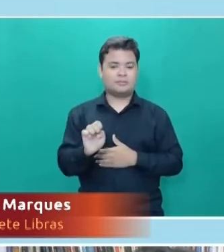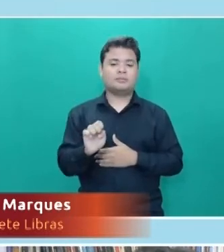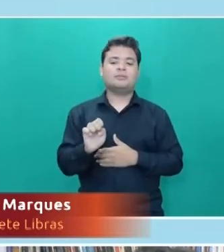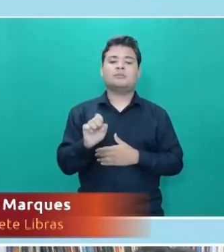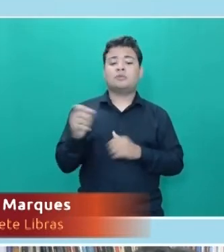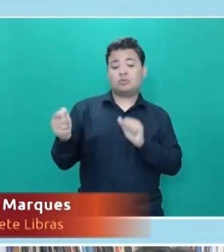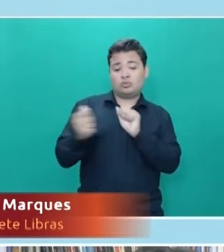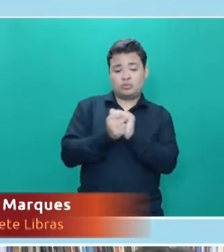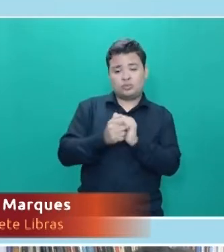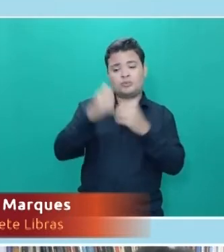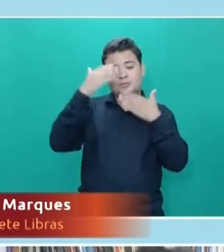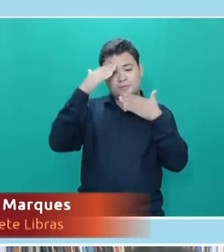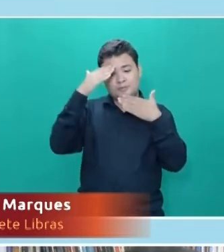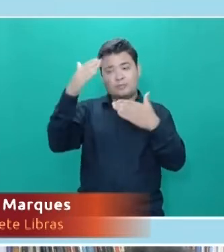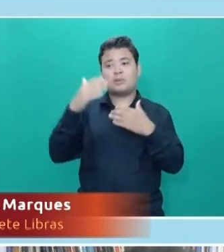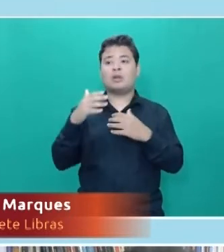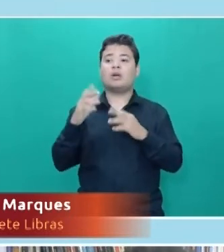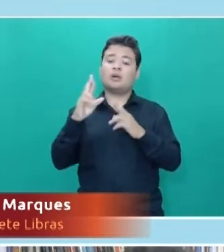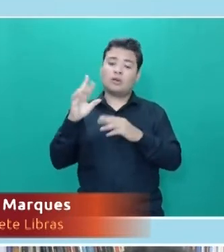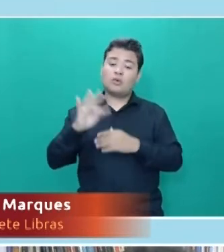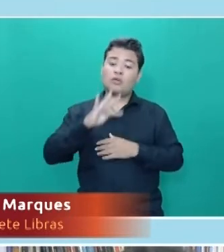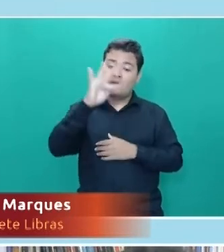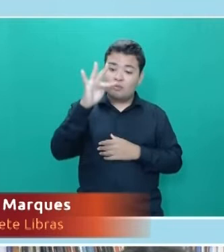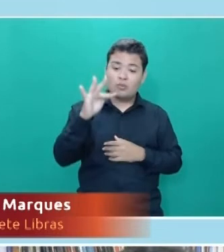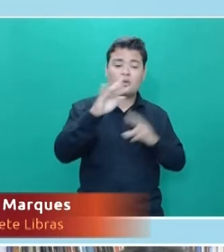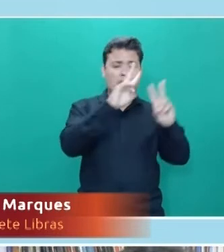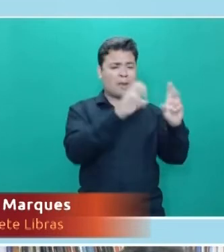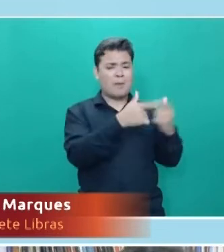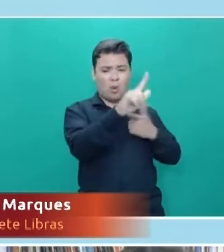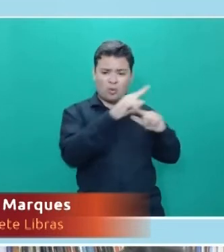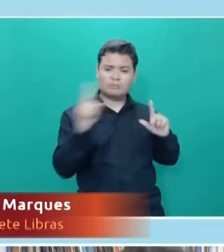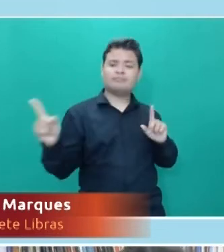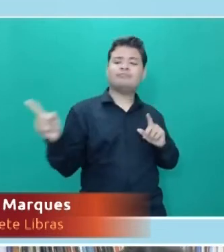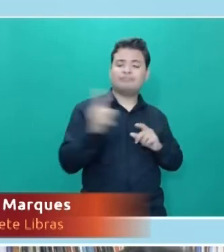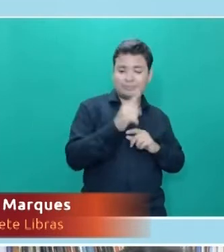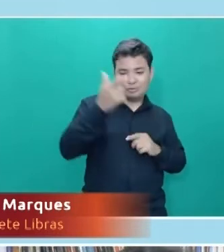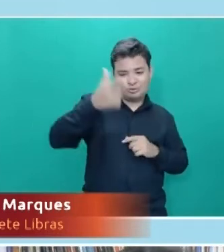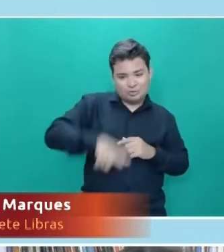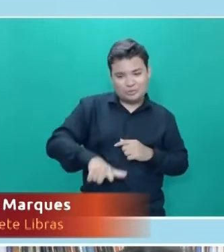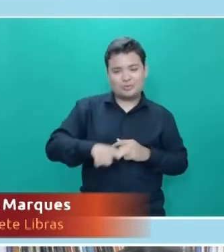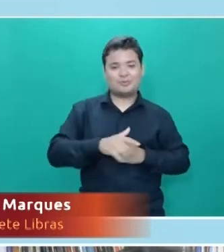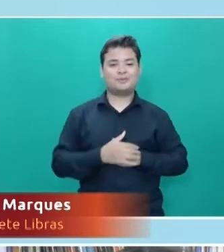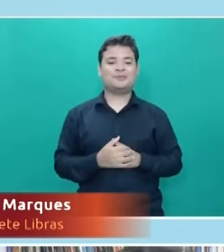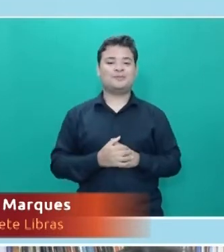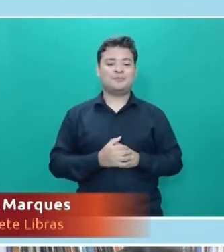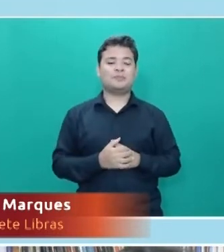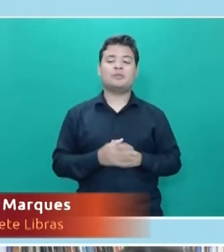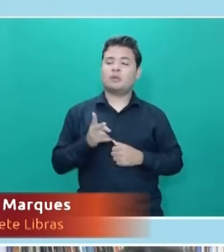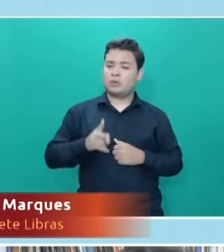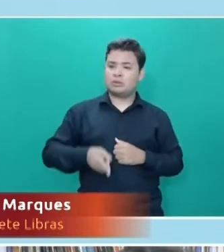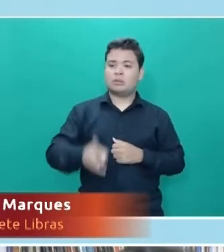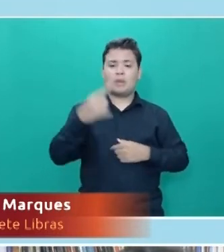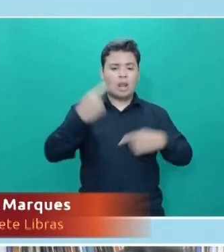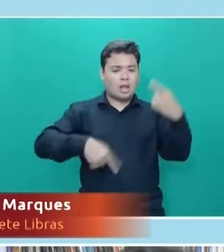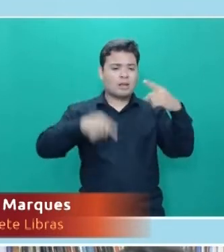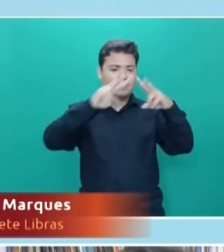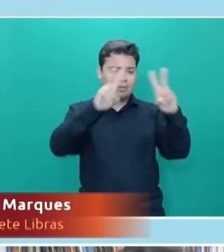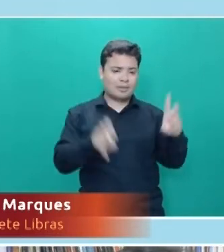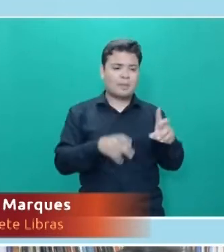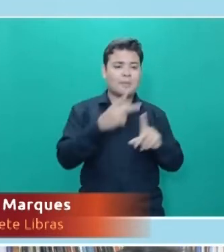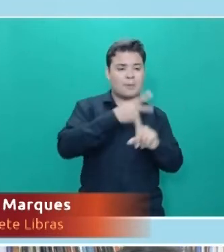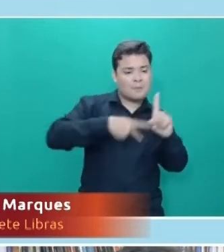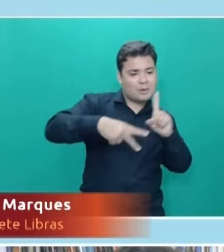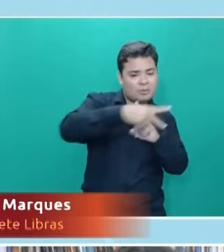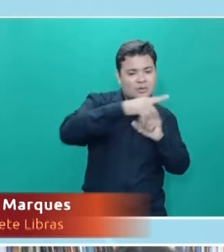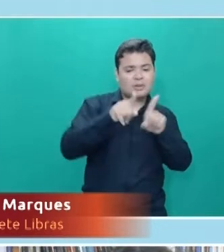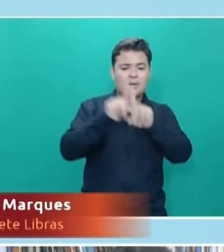vez. Espero que você volte para falar sobre outros assuntos, que a gente vai claramente continuar discutindo sobre previdência e assuntos relacionados